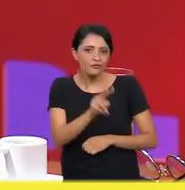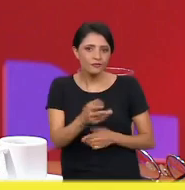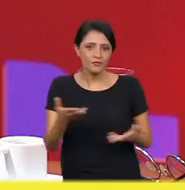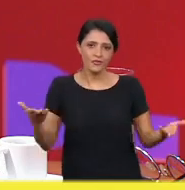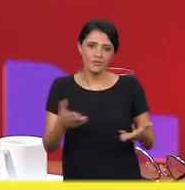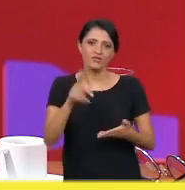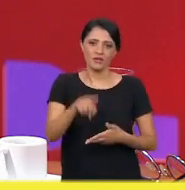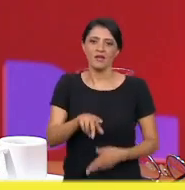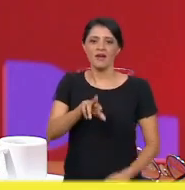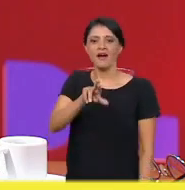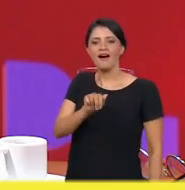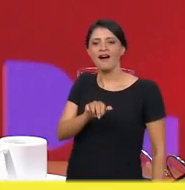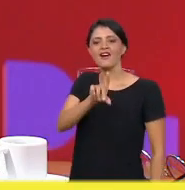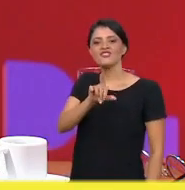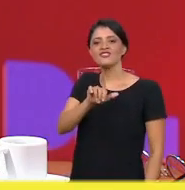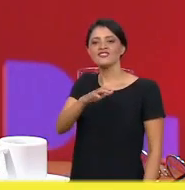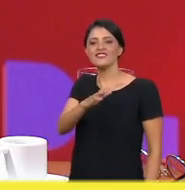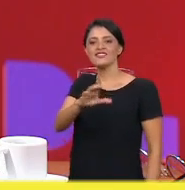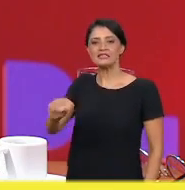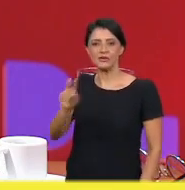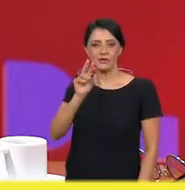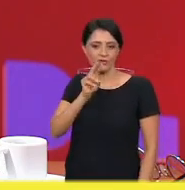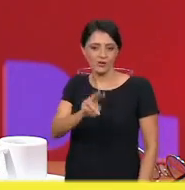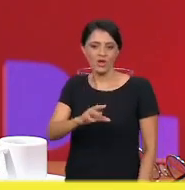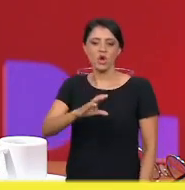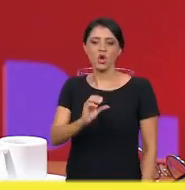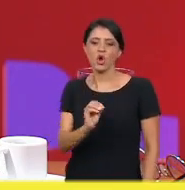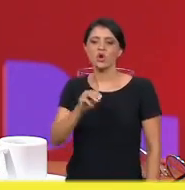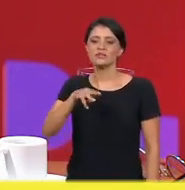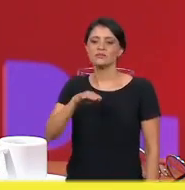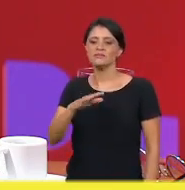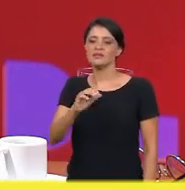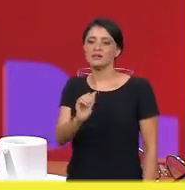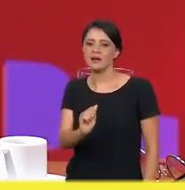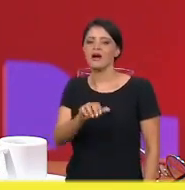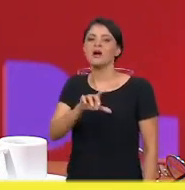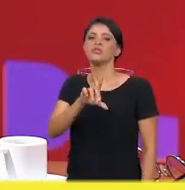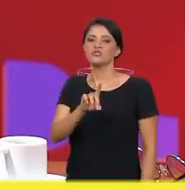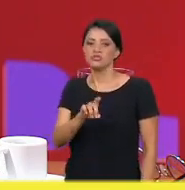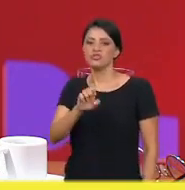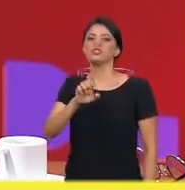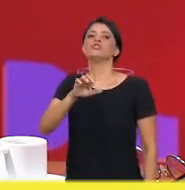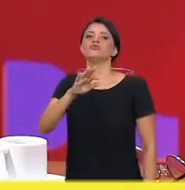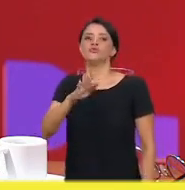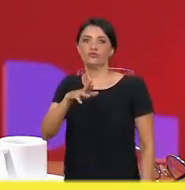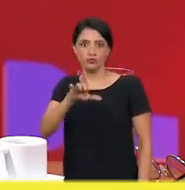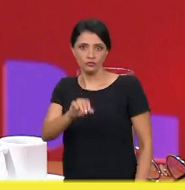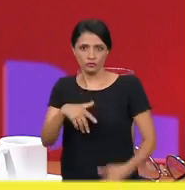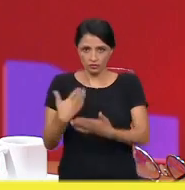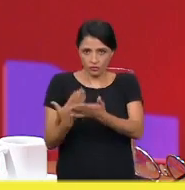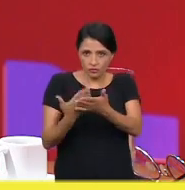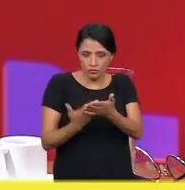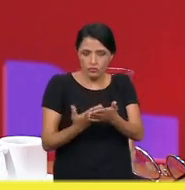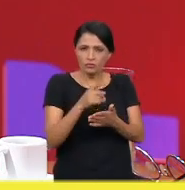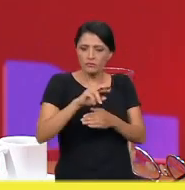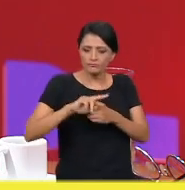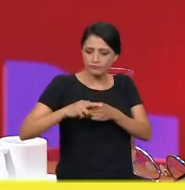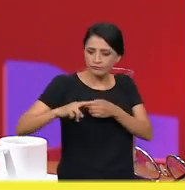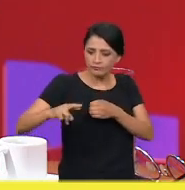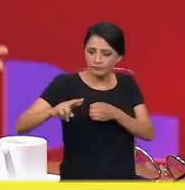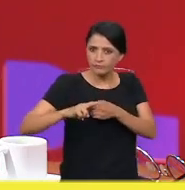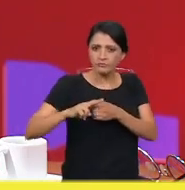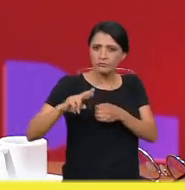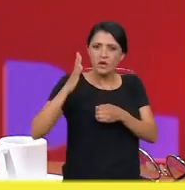como a radiação cósmica de fundo, que a gente chama de radiação cósmica de fundo. E a gente estuda essa radiação para entender exatamente o que